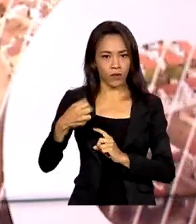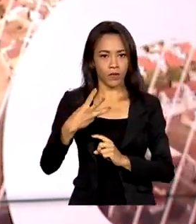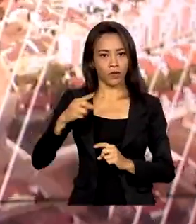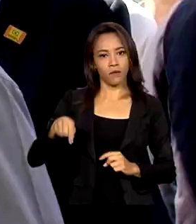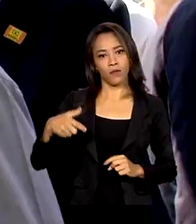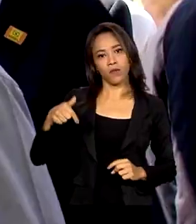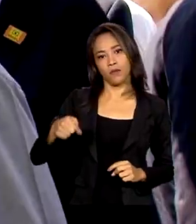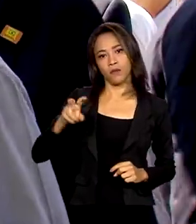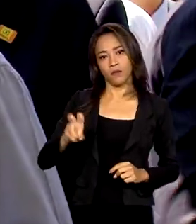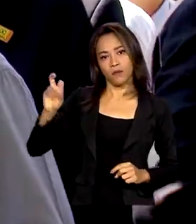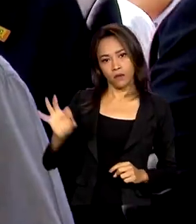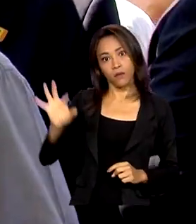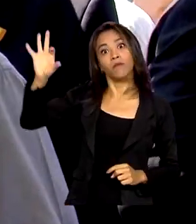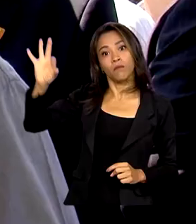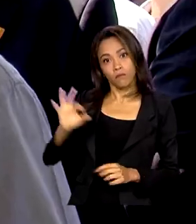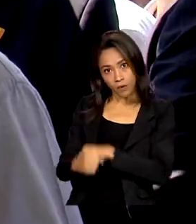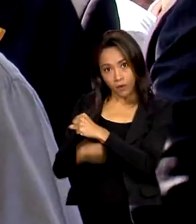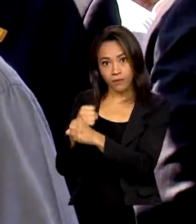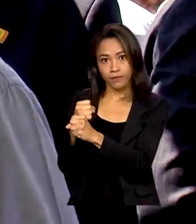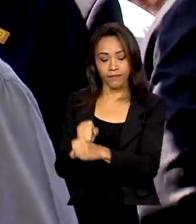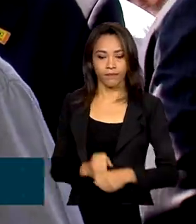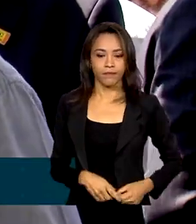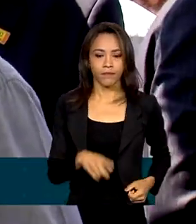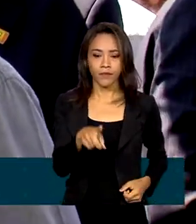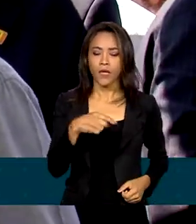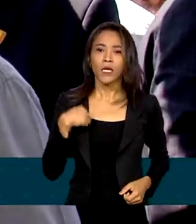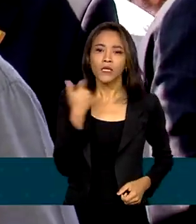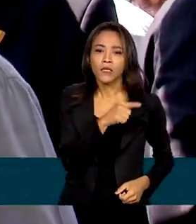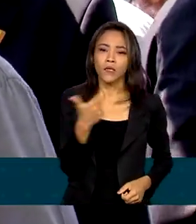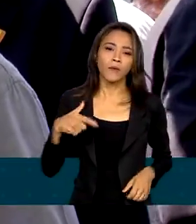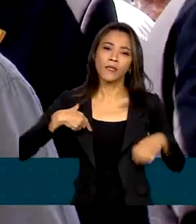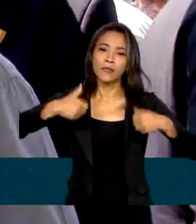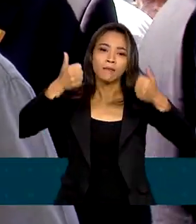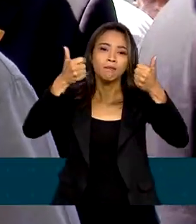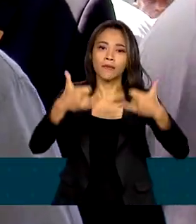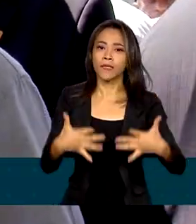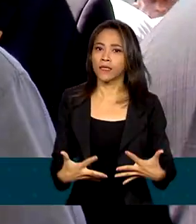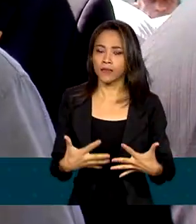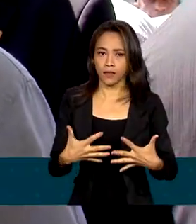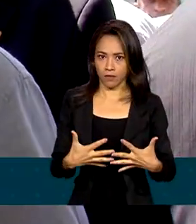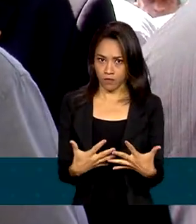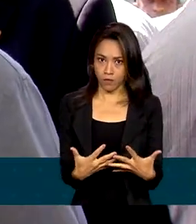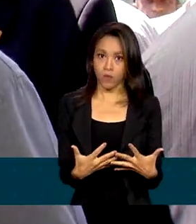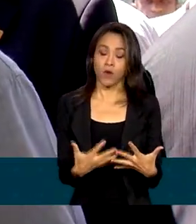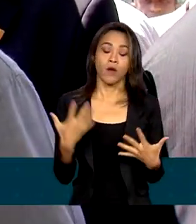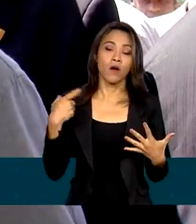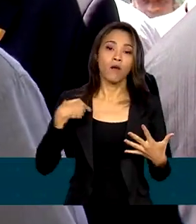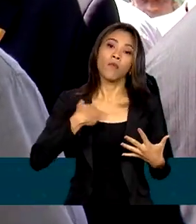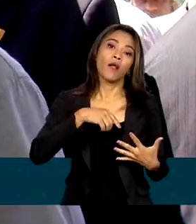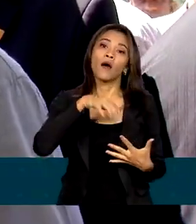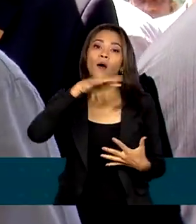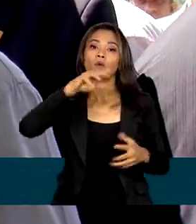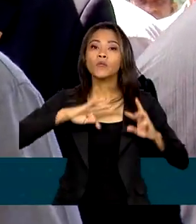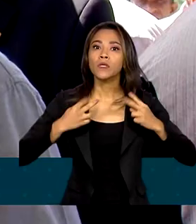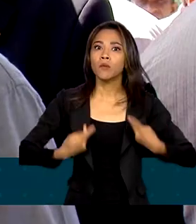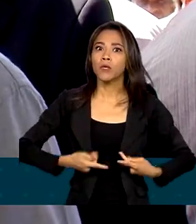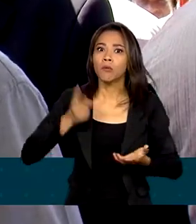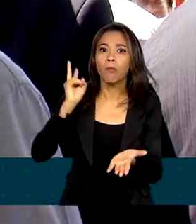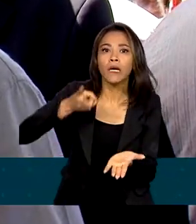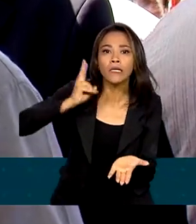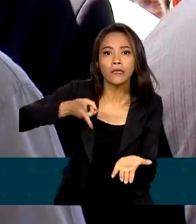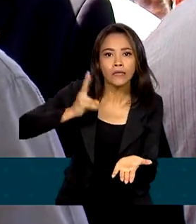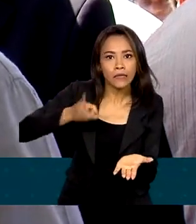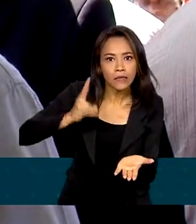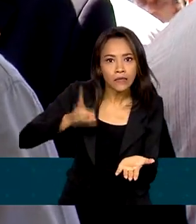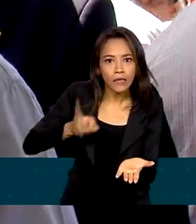ano. Não tem explicação para nenhum ser humano do planeta Terra a taxa de juros no Brasil